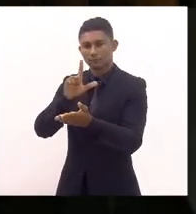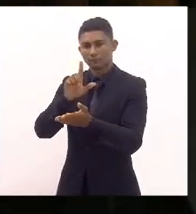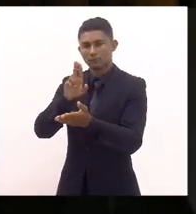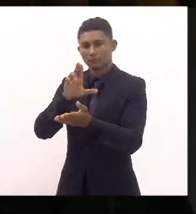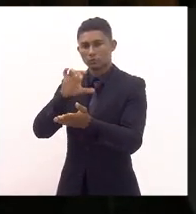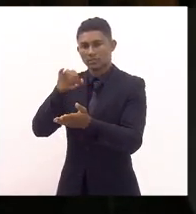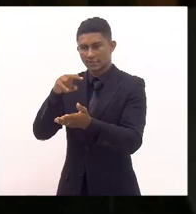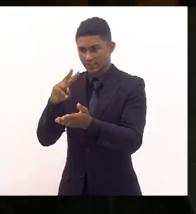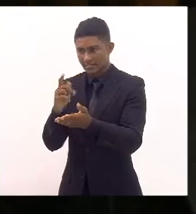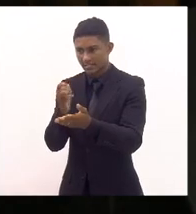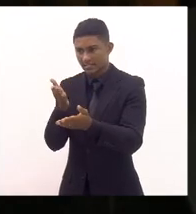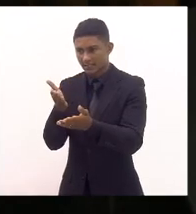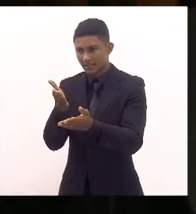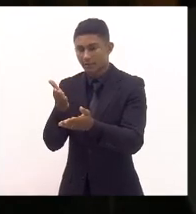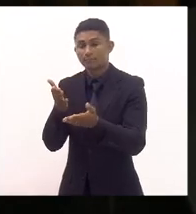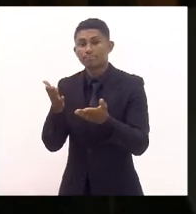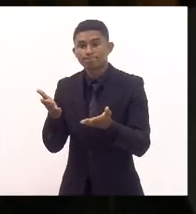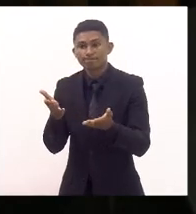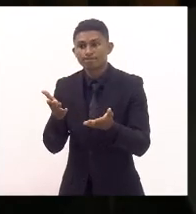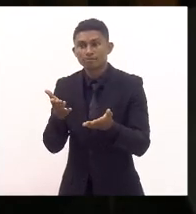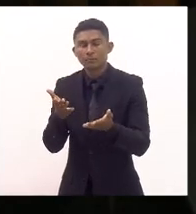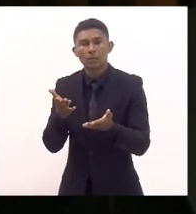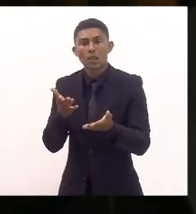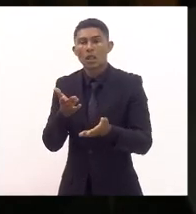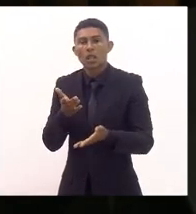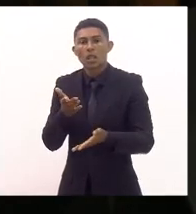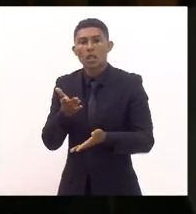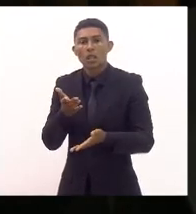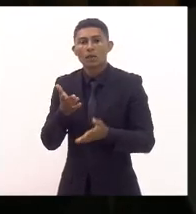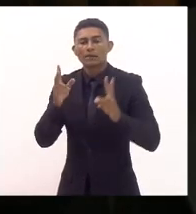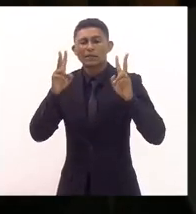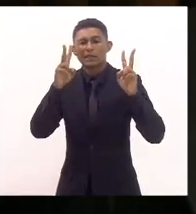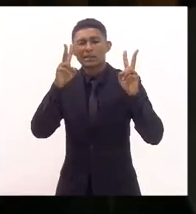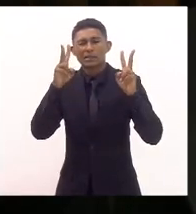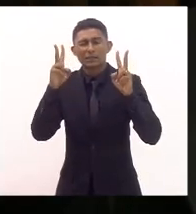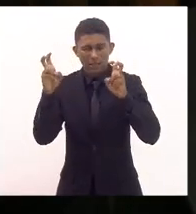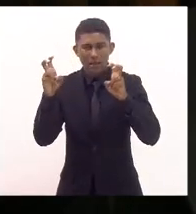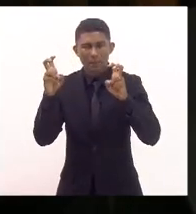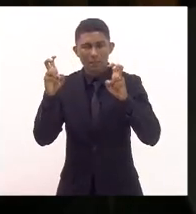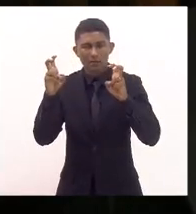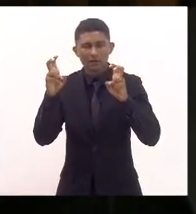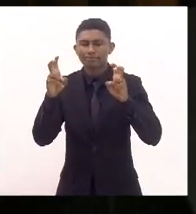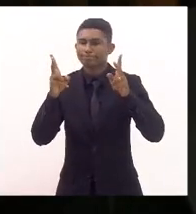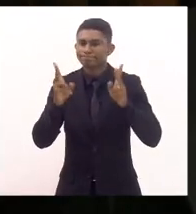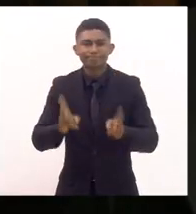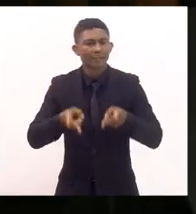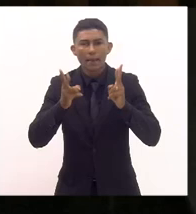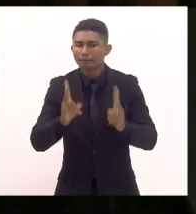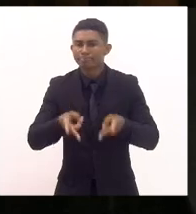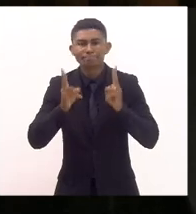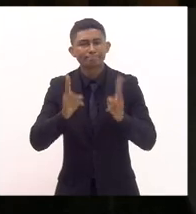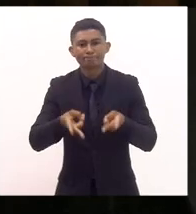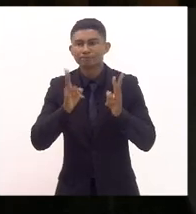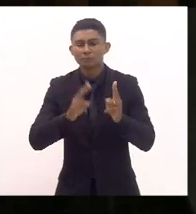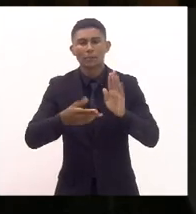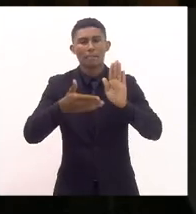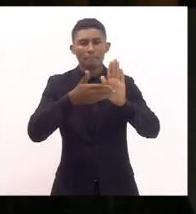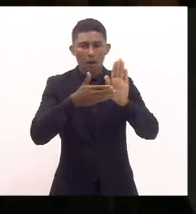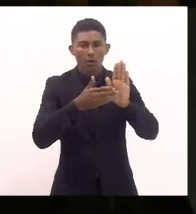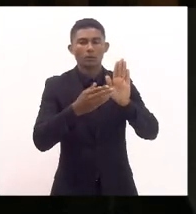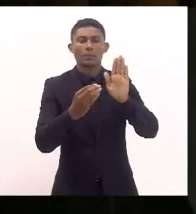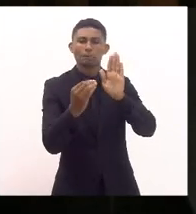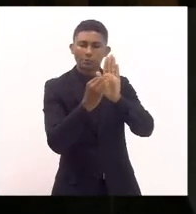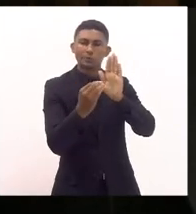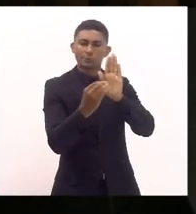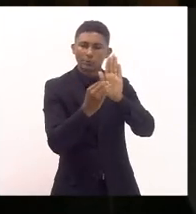não tem mais não tema não tem tema mais recorrente nas faltas semanais